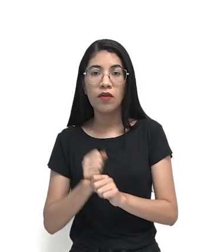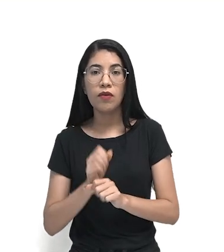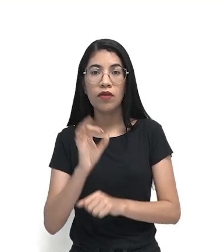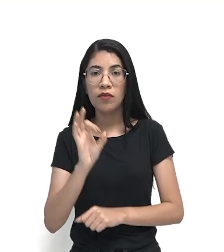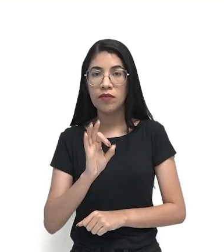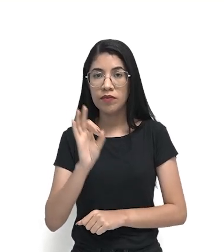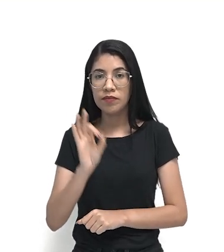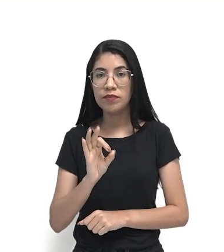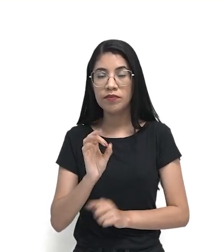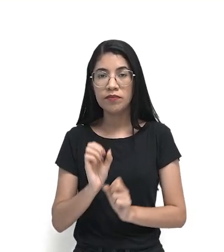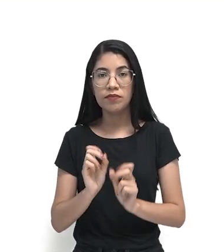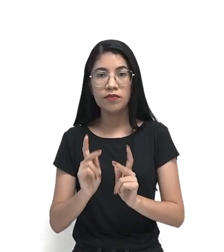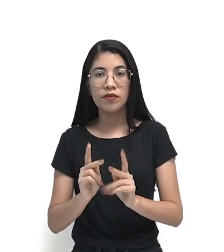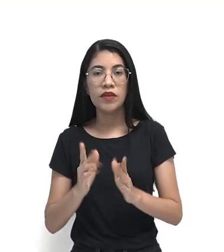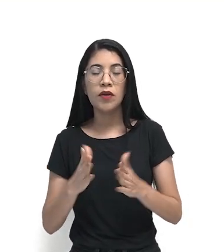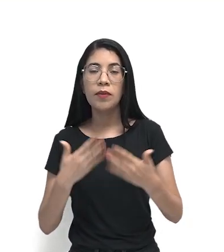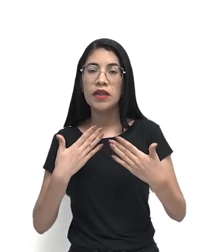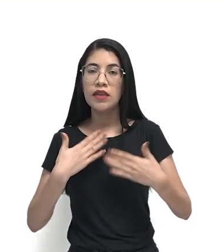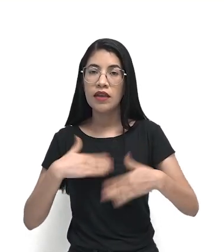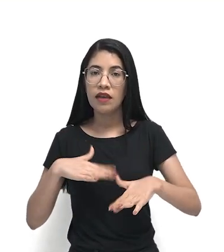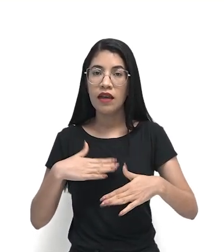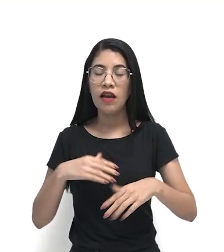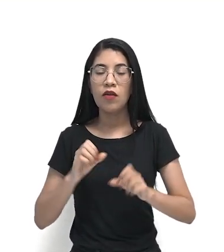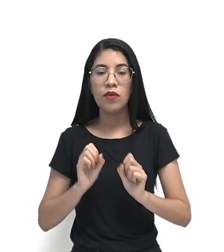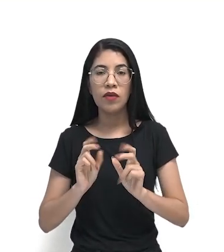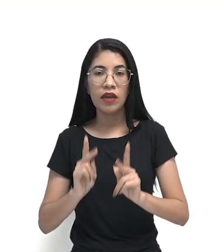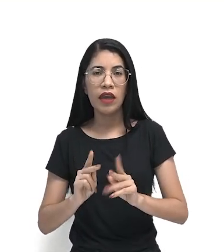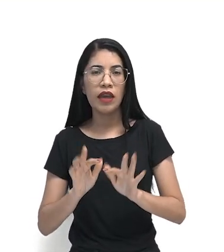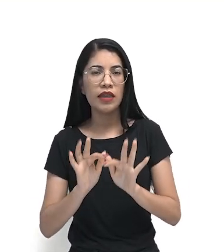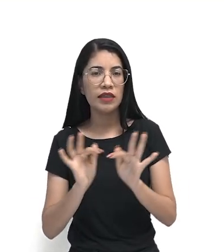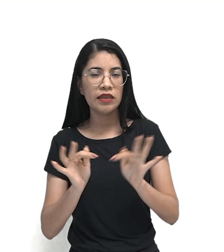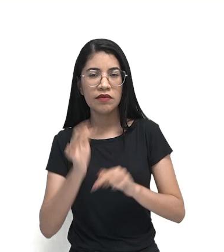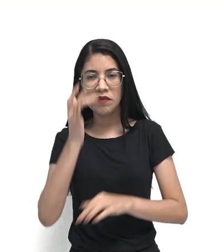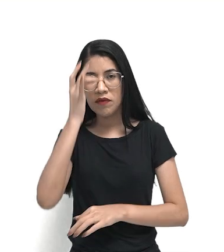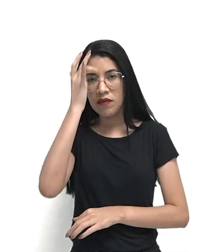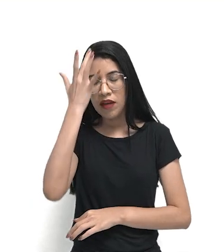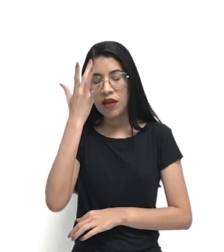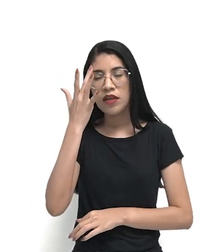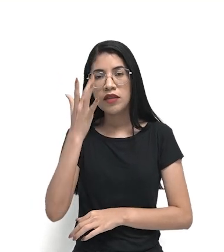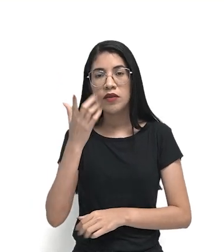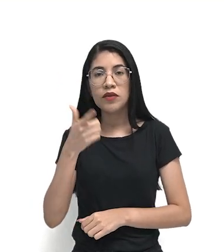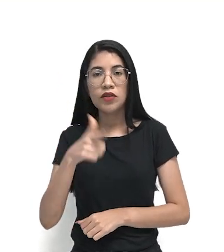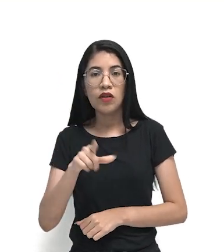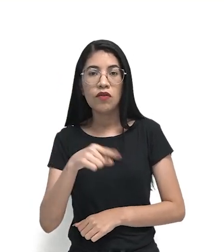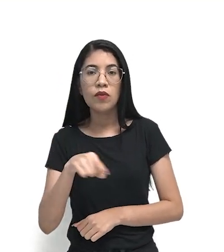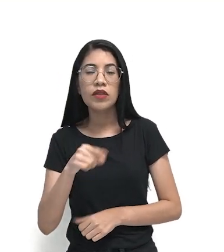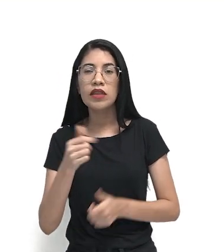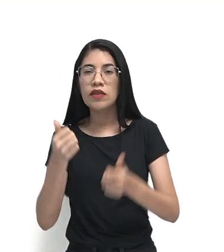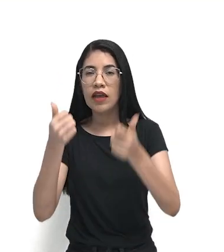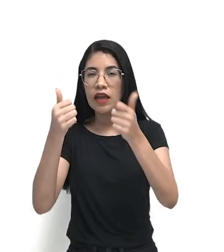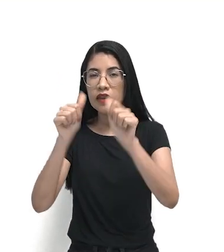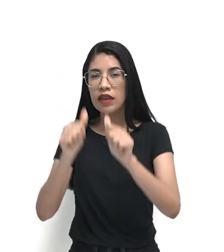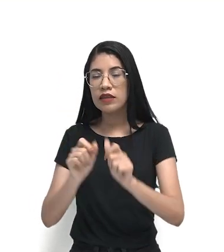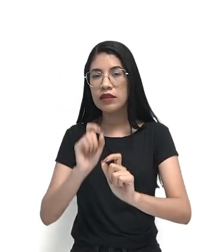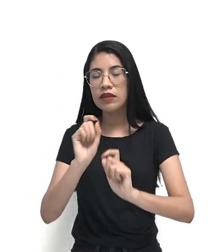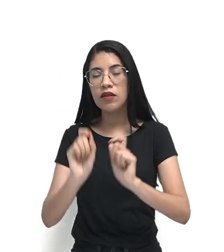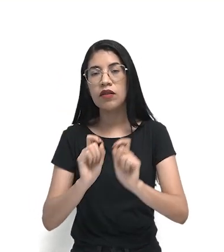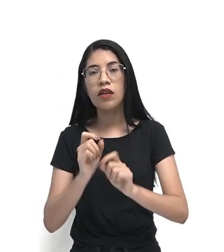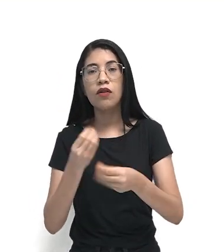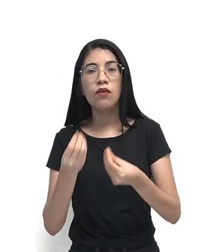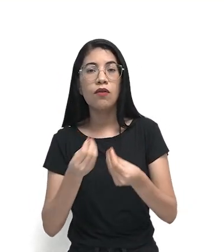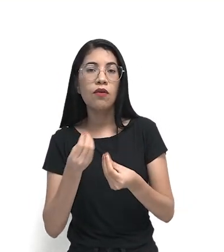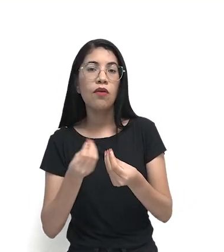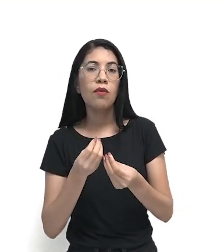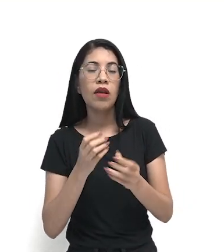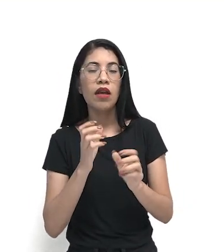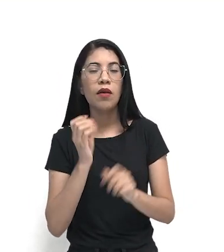porcentagem. Então, muita calma nessa hora, é bem simples. Mais uma vez, você vai analisar ali os